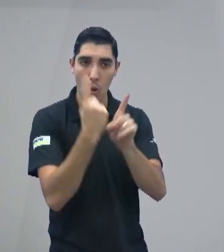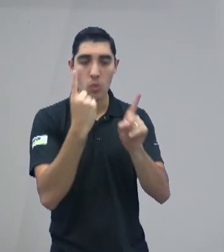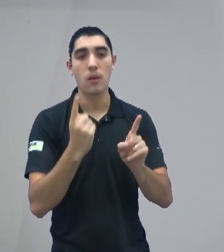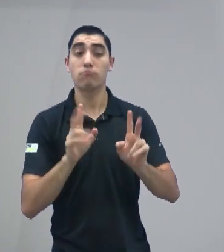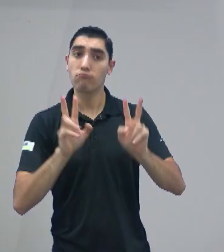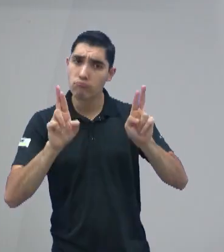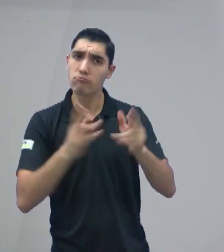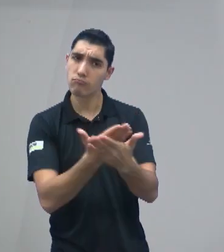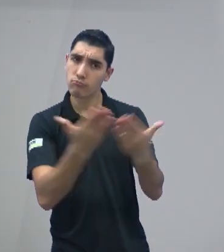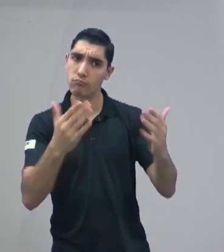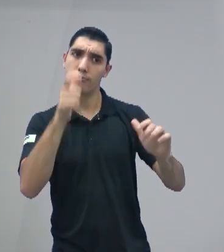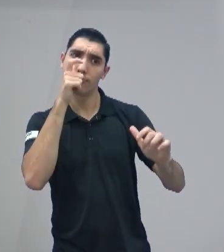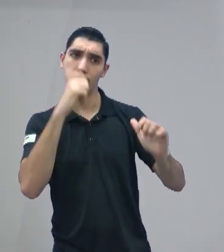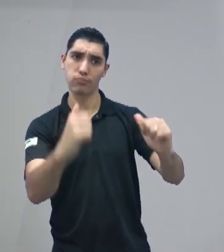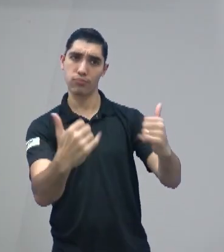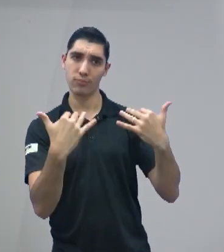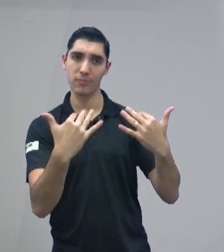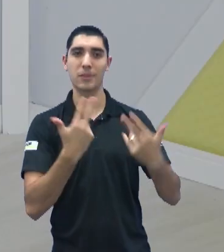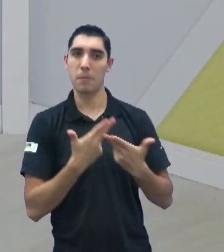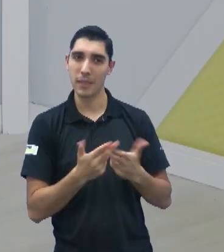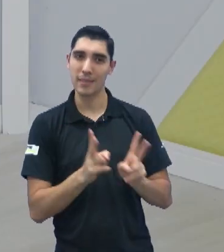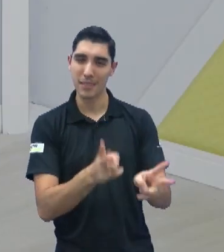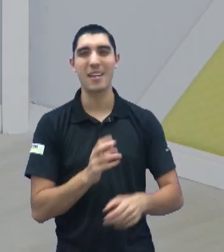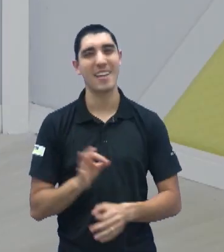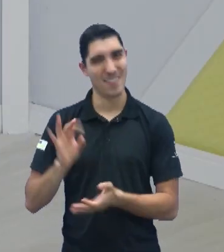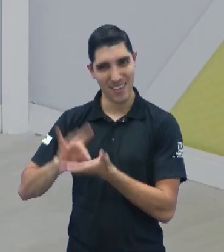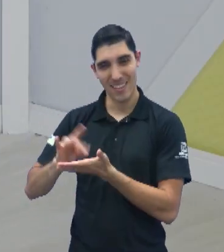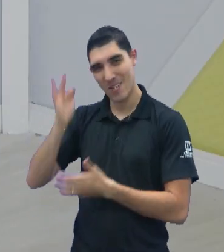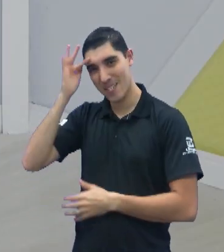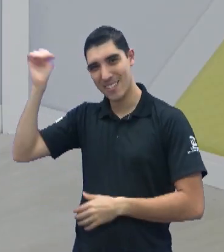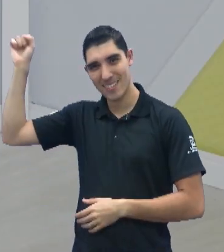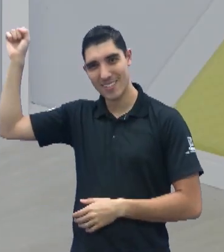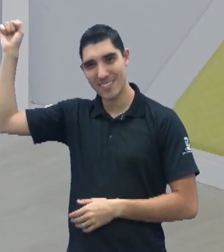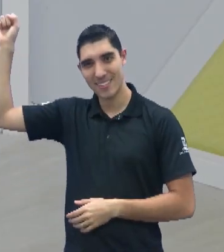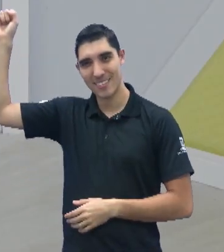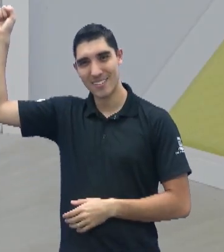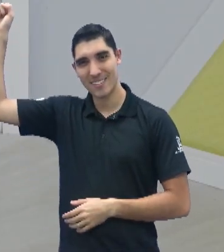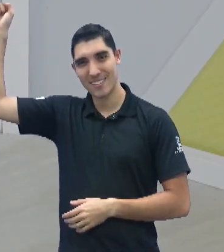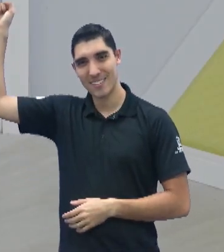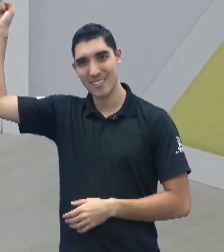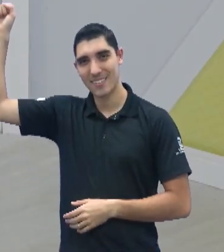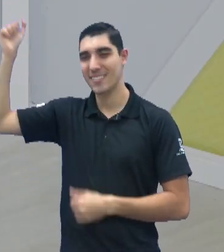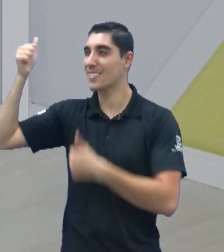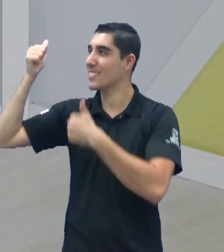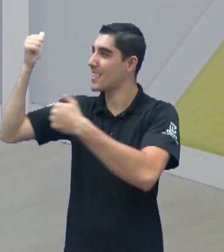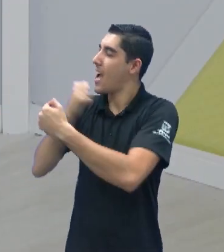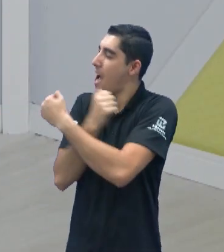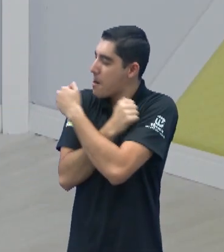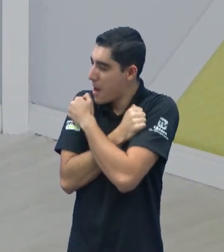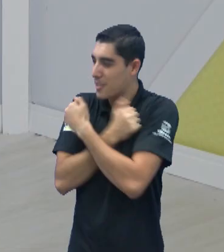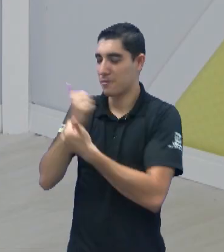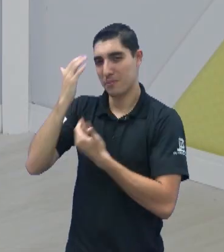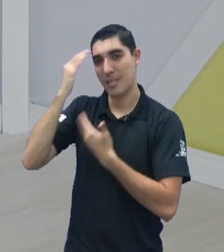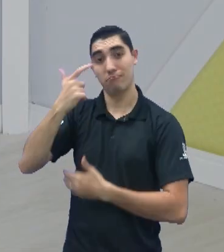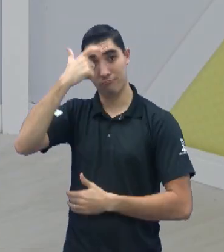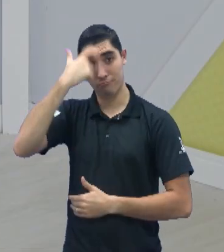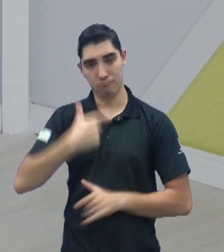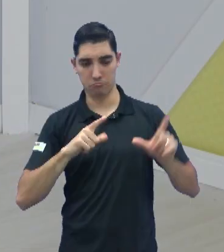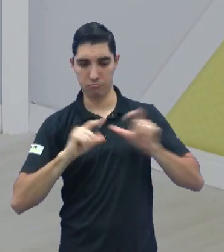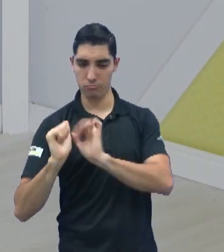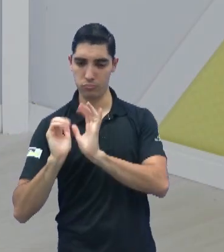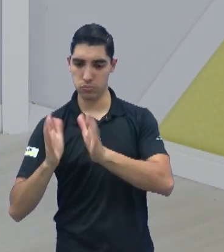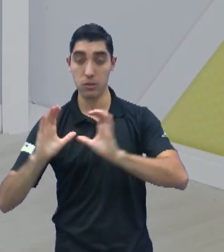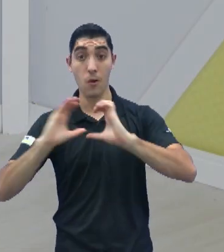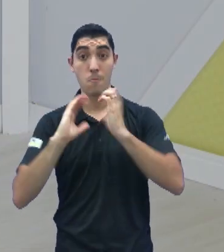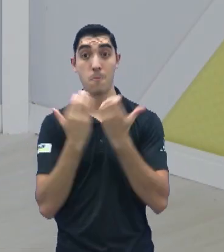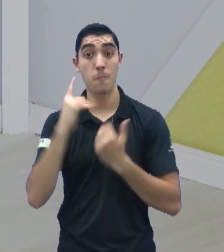com a sua audiência e sua paciência, né, meu amigo? É isso aí. Luizão, grande abraço para você. Aê, nosso soquinho maroto, Luizão, sempre levando a informação